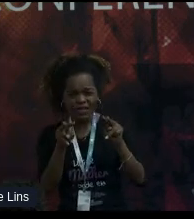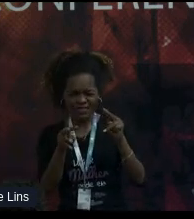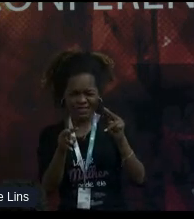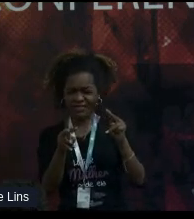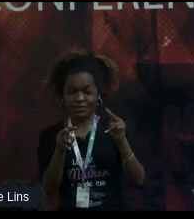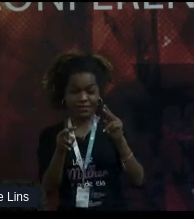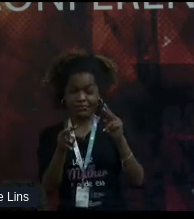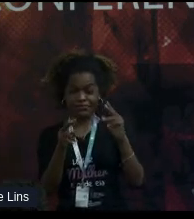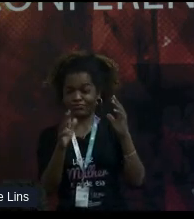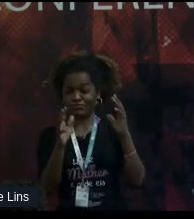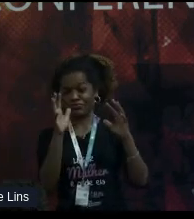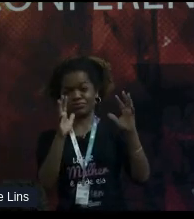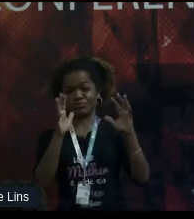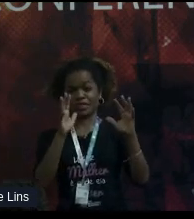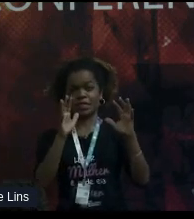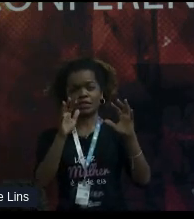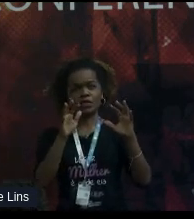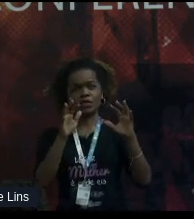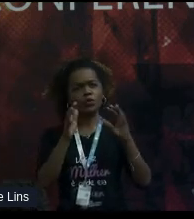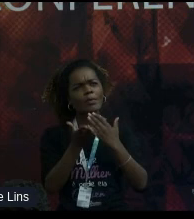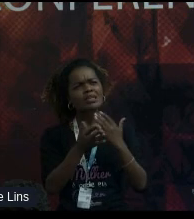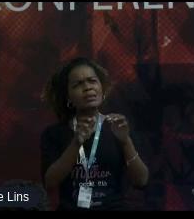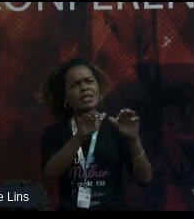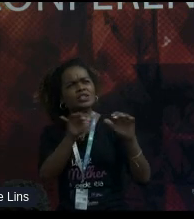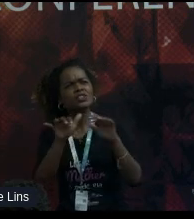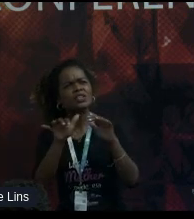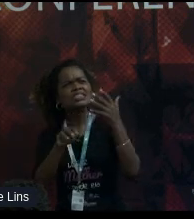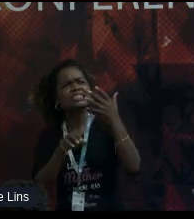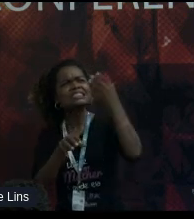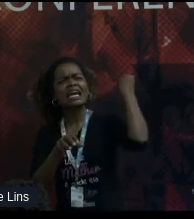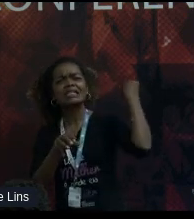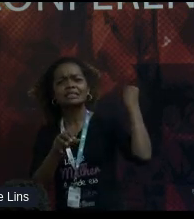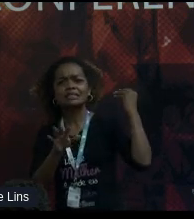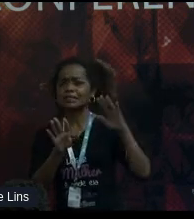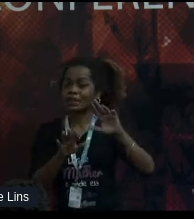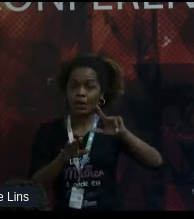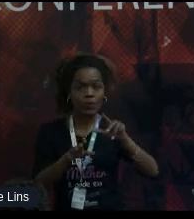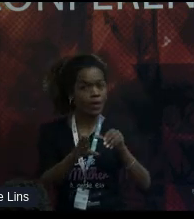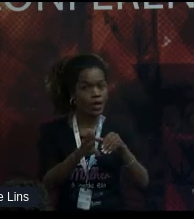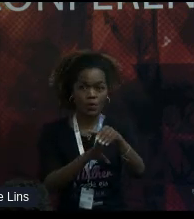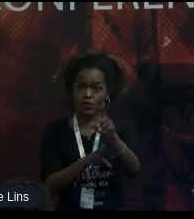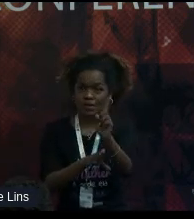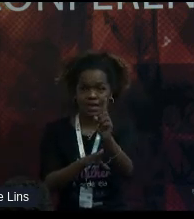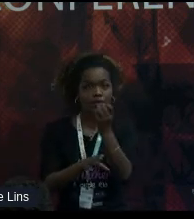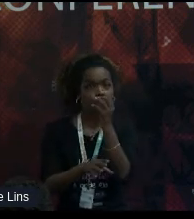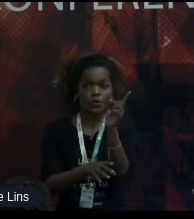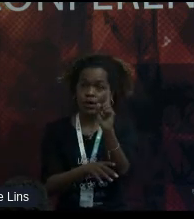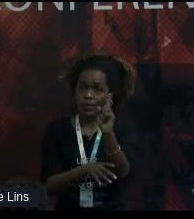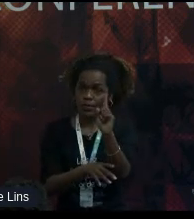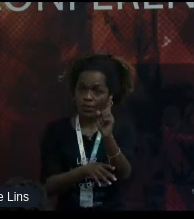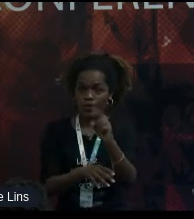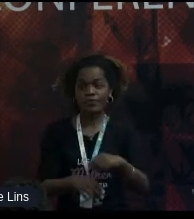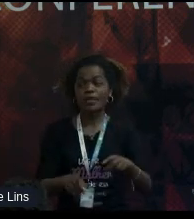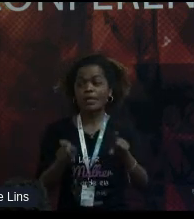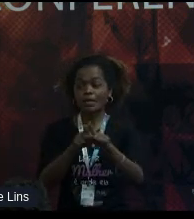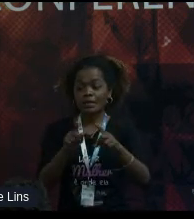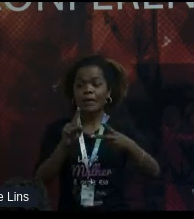ele esquece do que ele está preenchendo, então isso não é aconselhável usar placeholder, e aí usar um